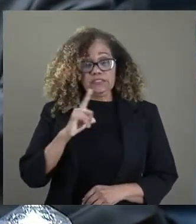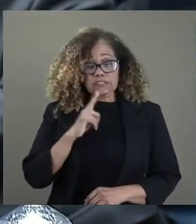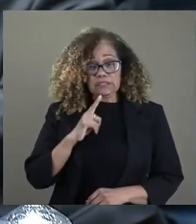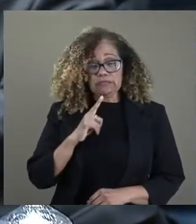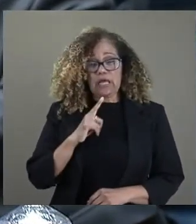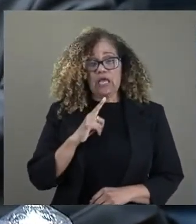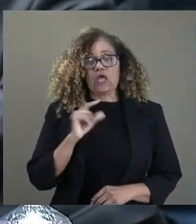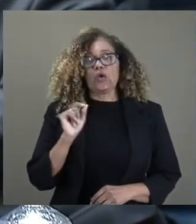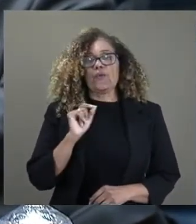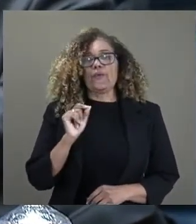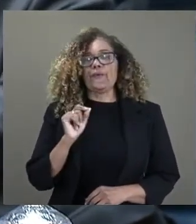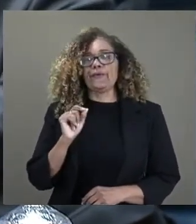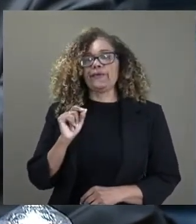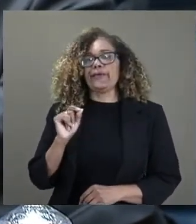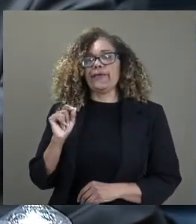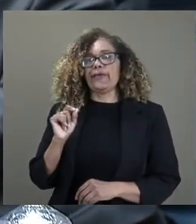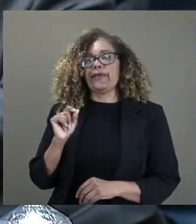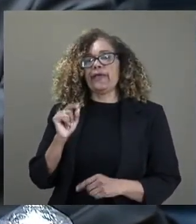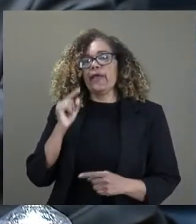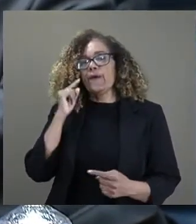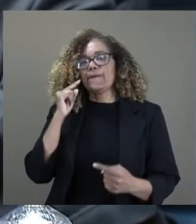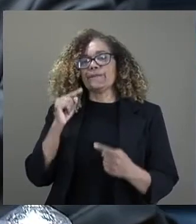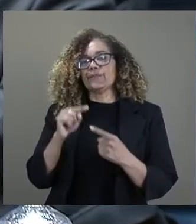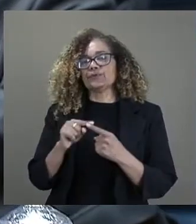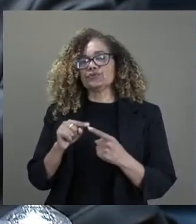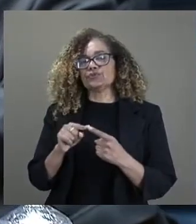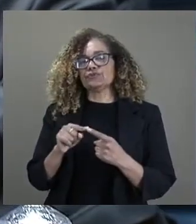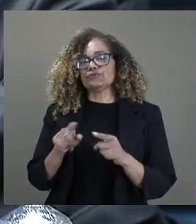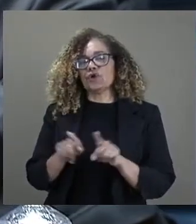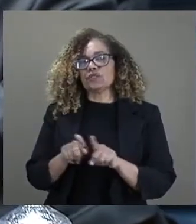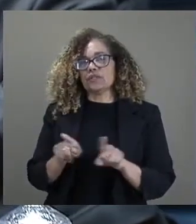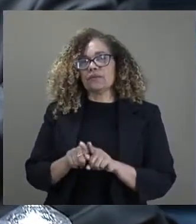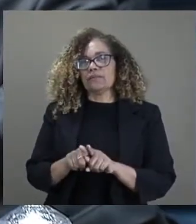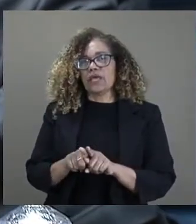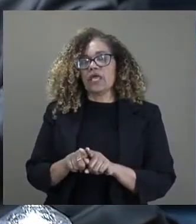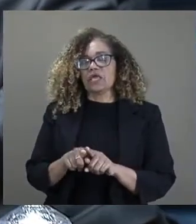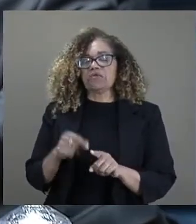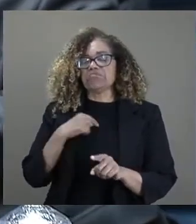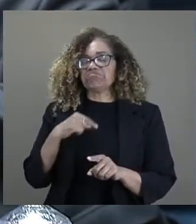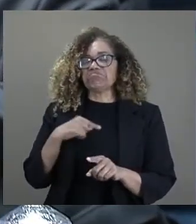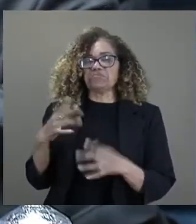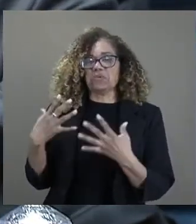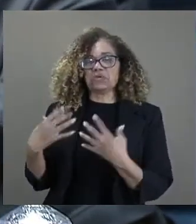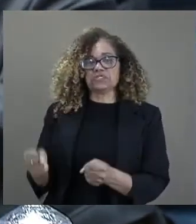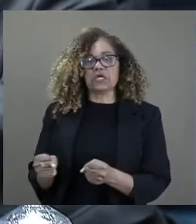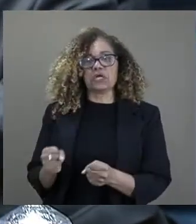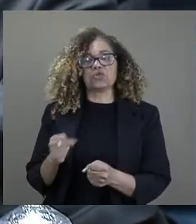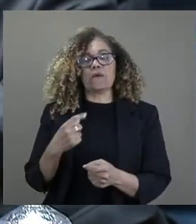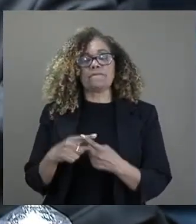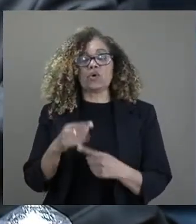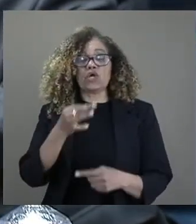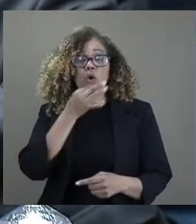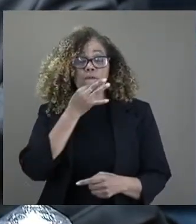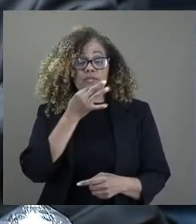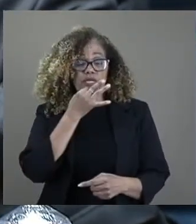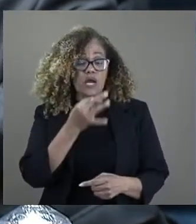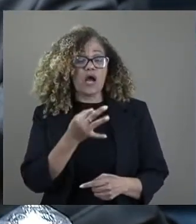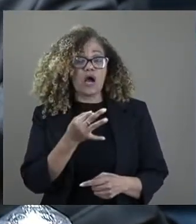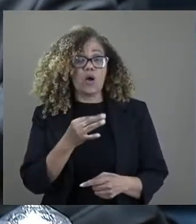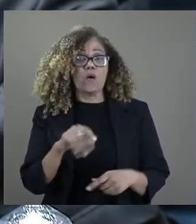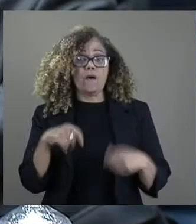motivo de cassação de registro eleitoral, que eu aqui quero dizer que repudio, porque as opiniões naturalmente têm que